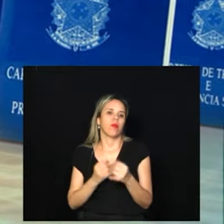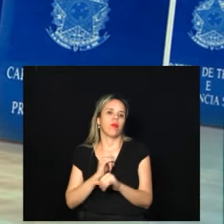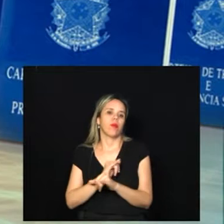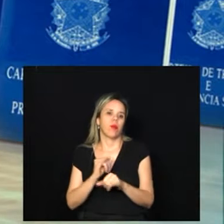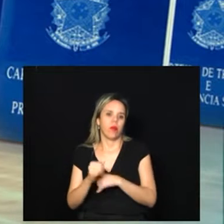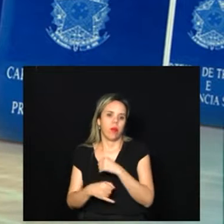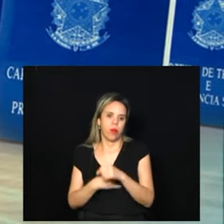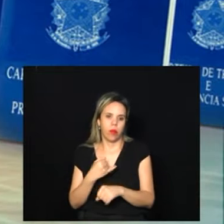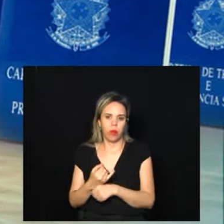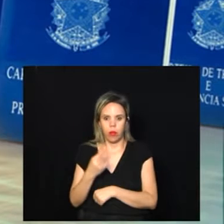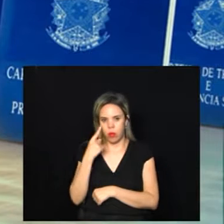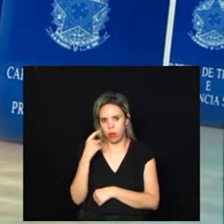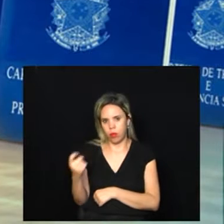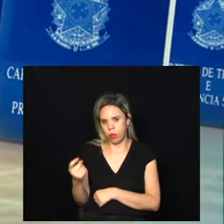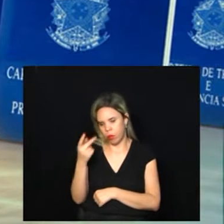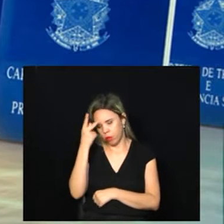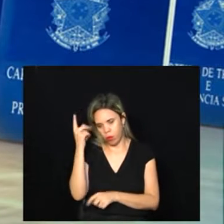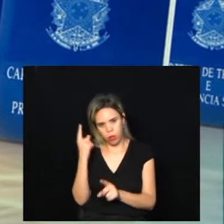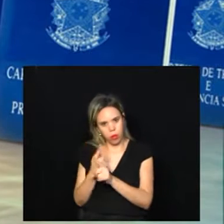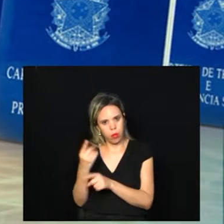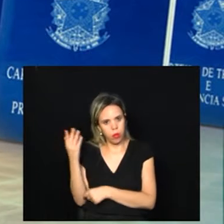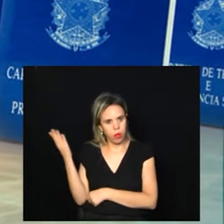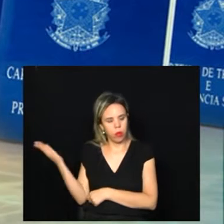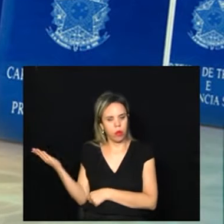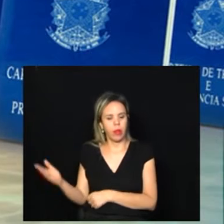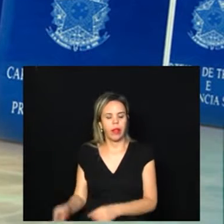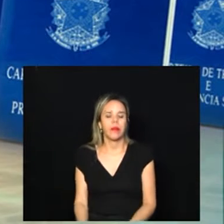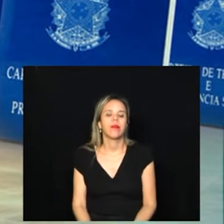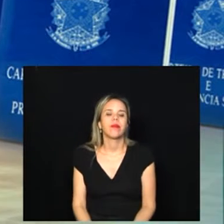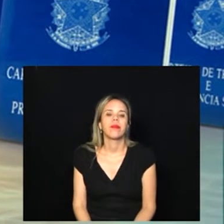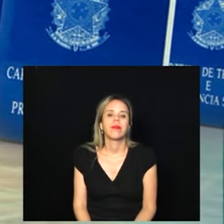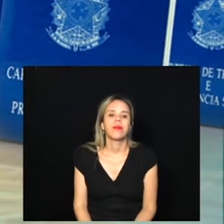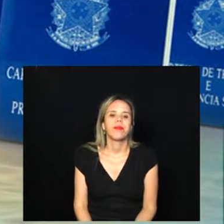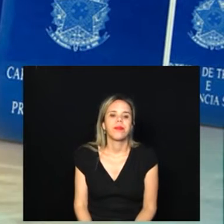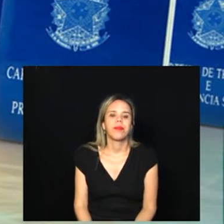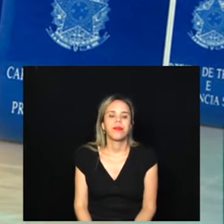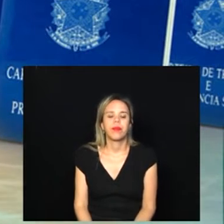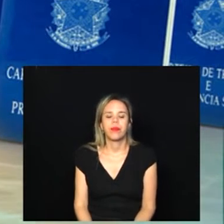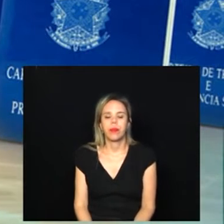informações, o interessado encontra no site